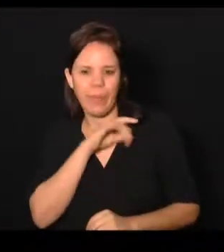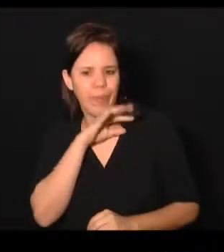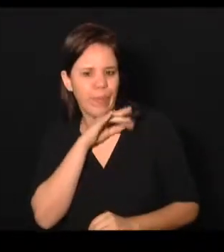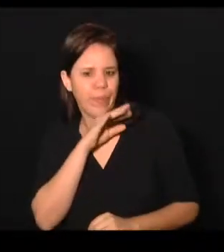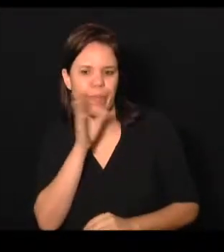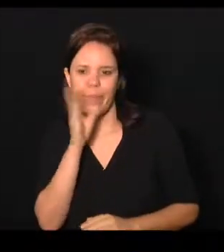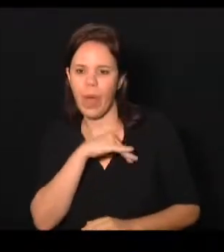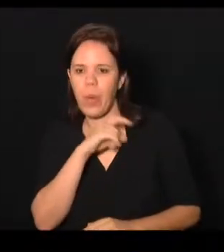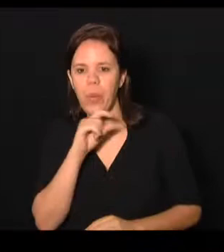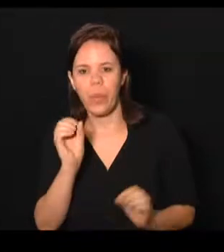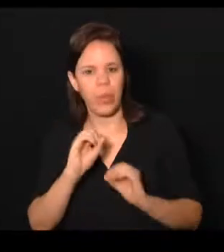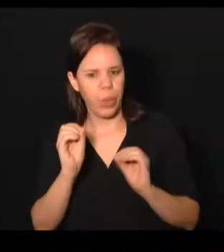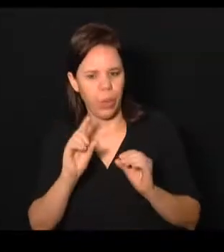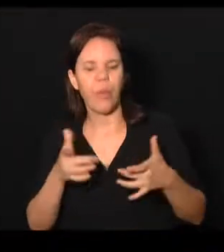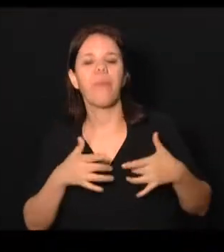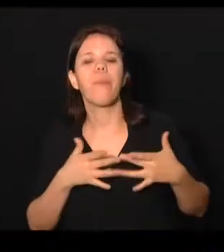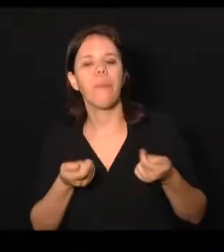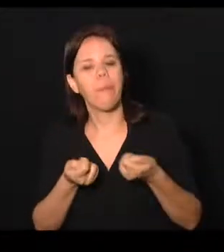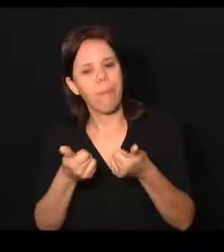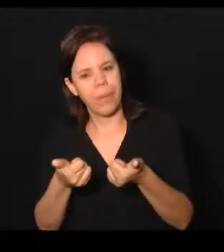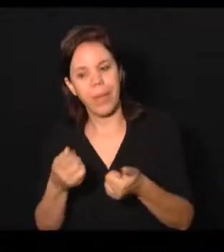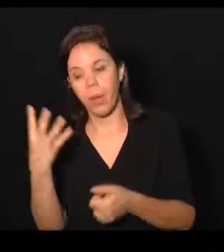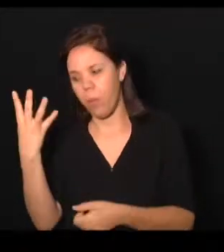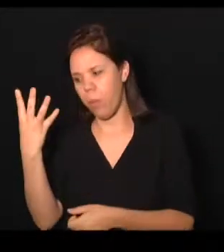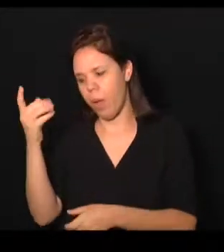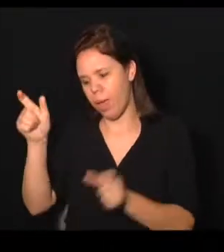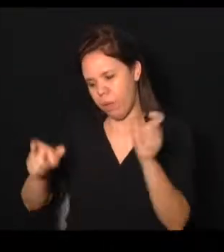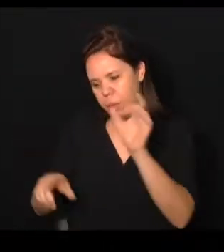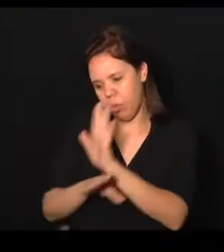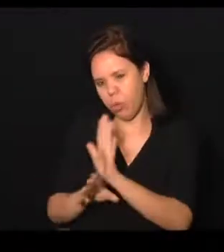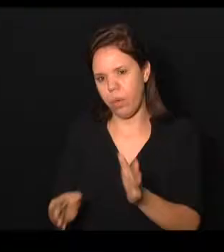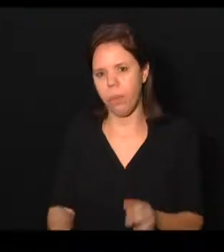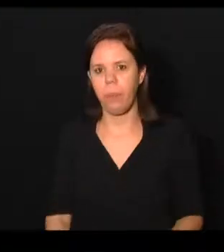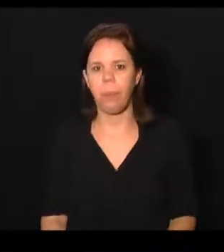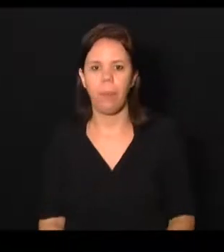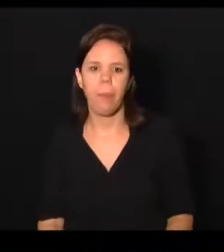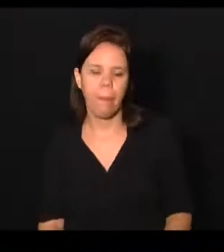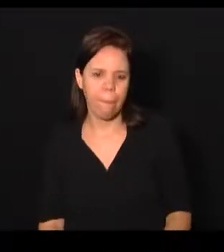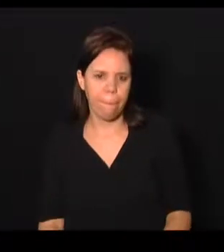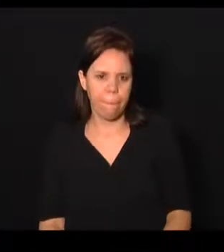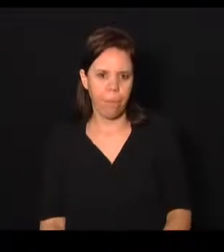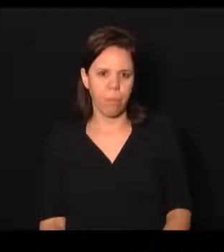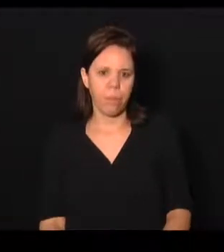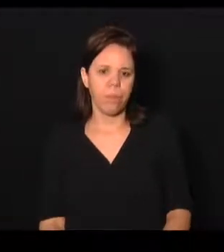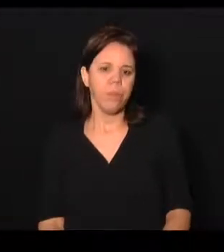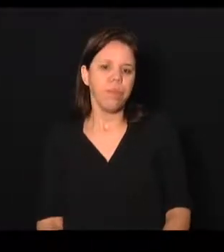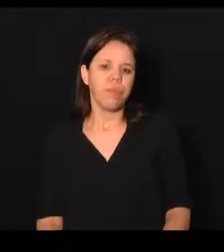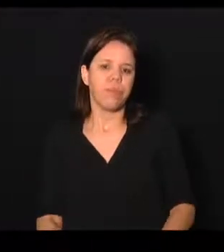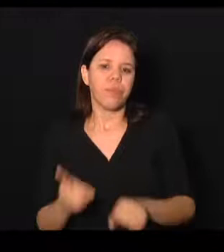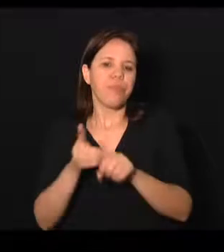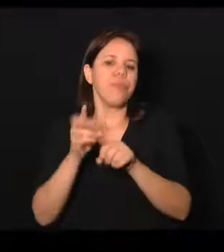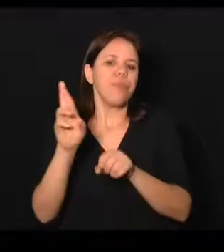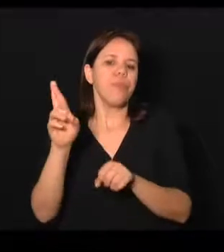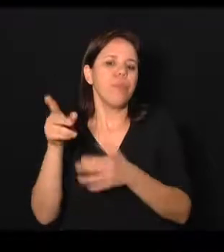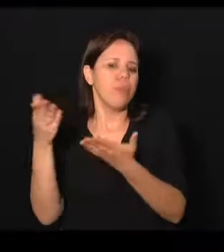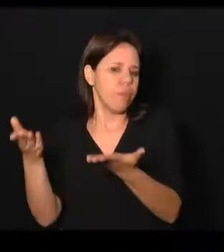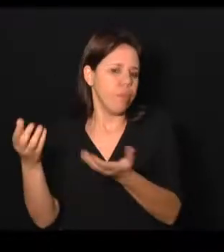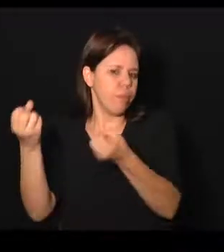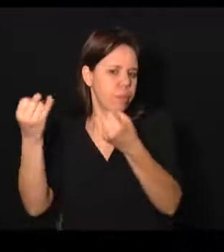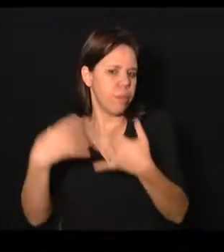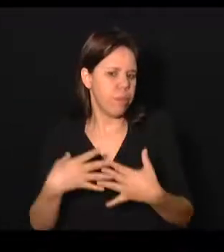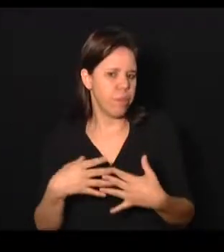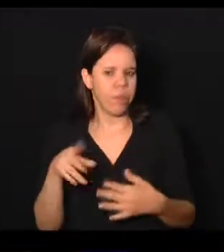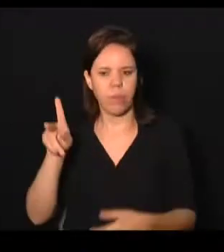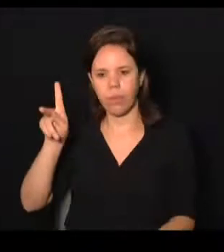alguma, e vai trazer benefício para pelo menos 4 pessoas. Doutora, a senhora mencionou a questão das plaquetas, né? E com